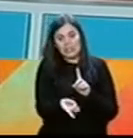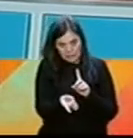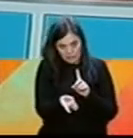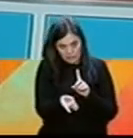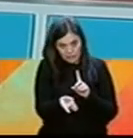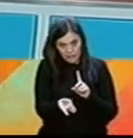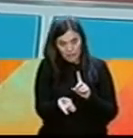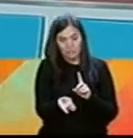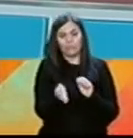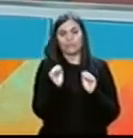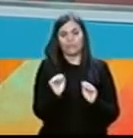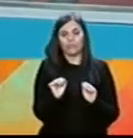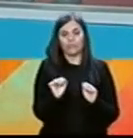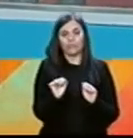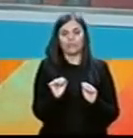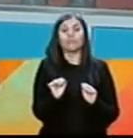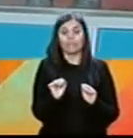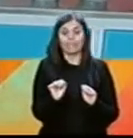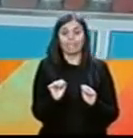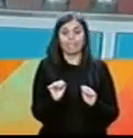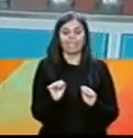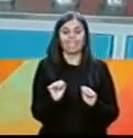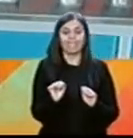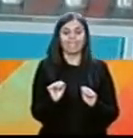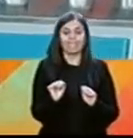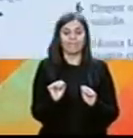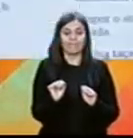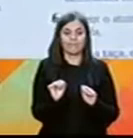para ti. Desculpa. Exato, aí... Está aqui